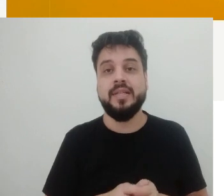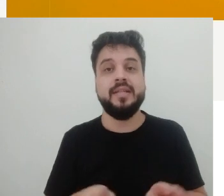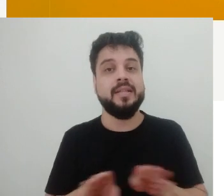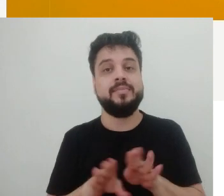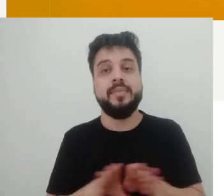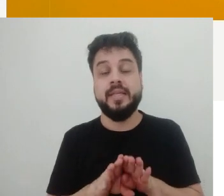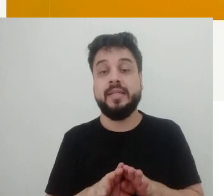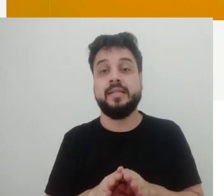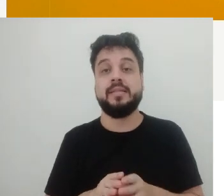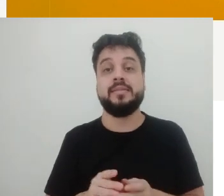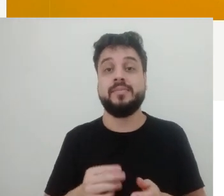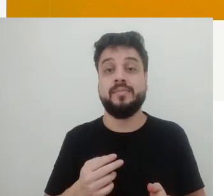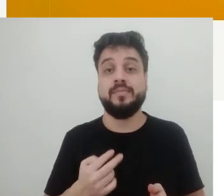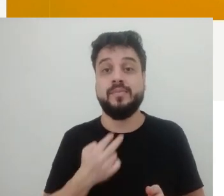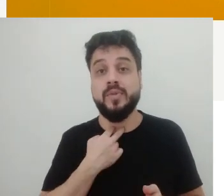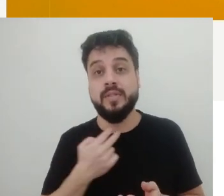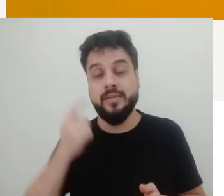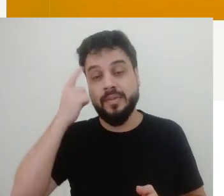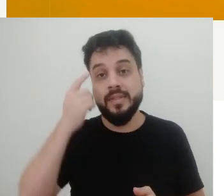a todas y todos.